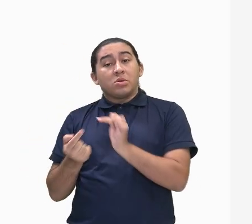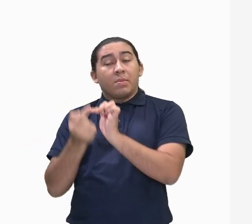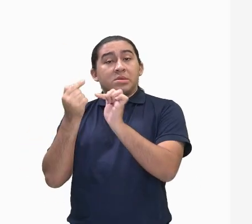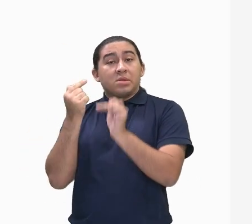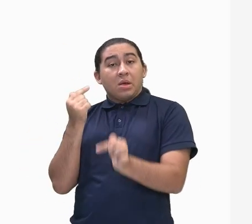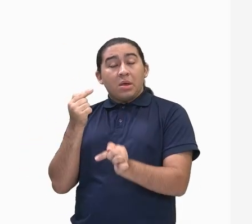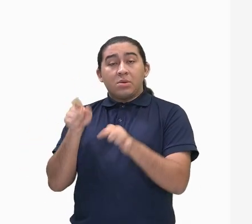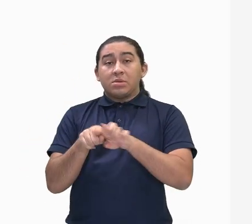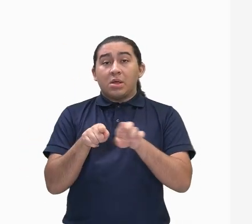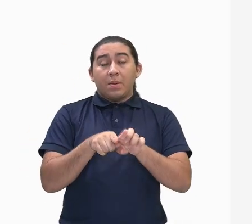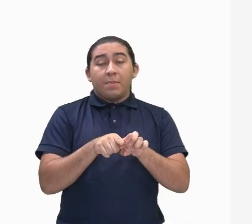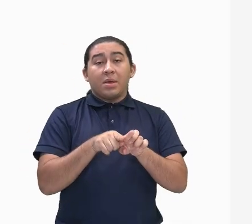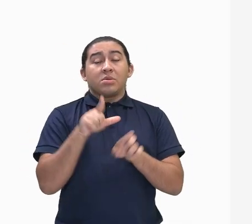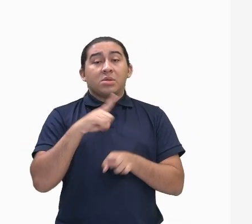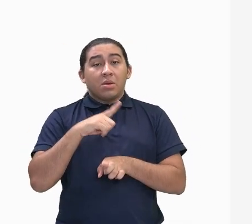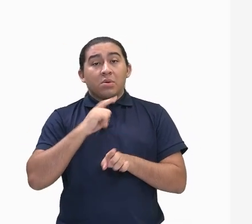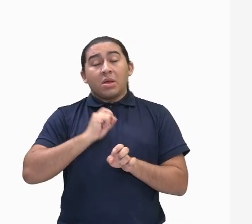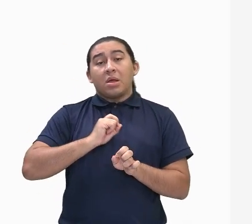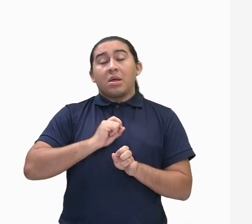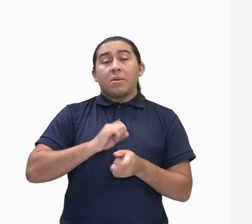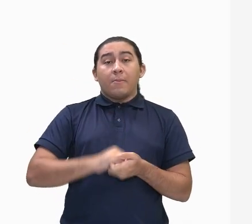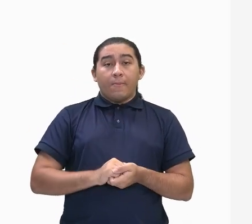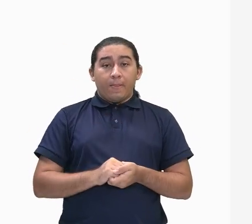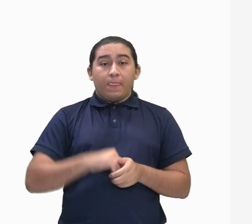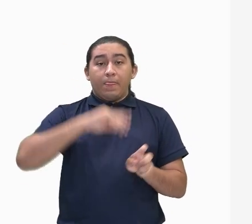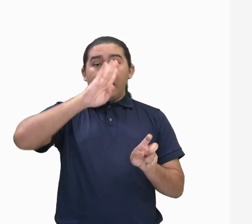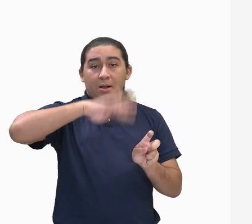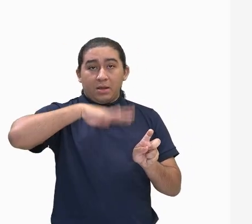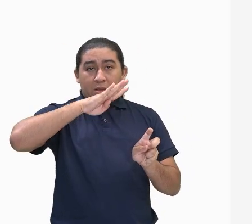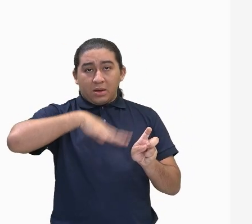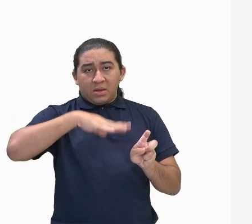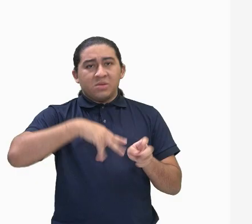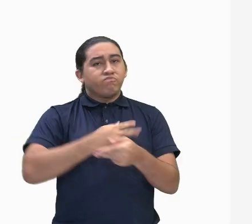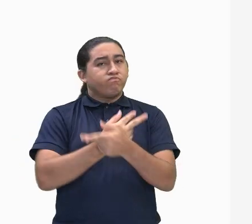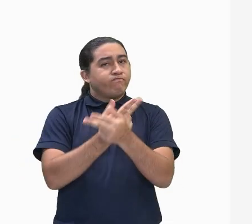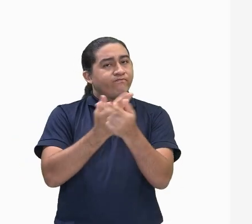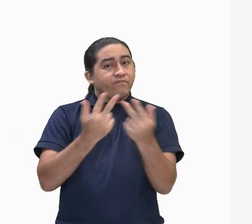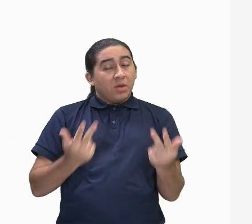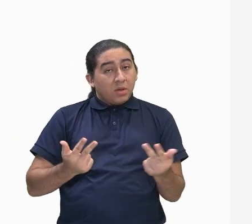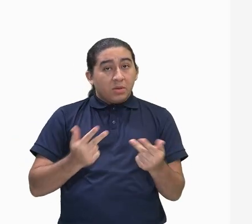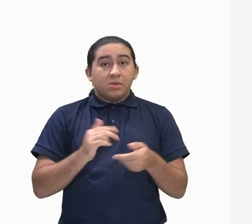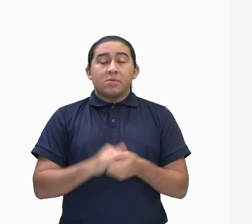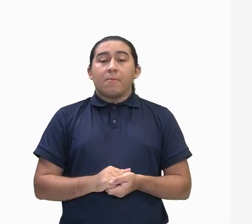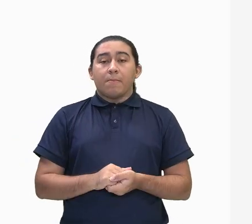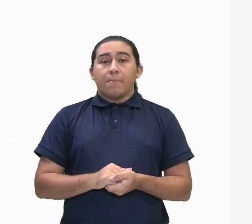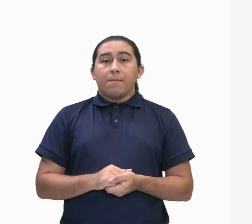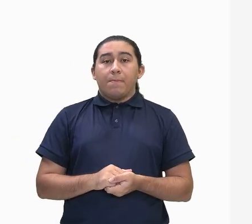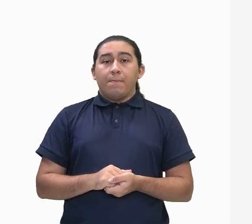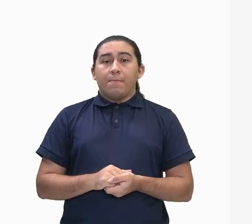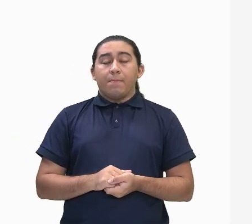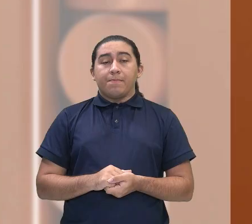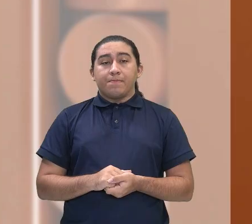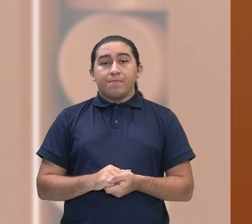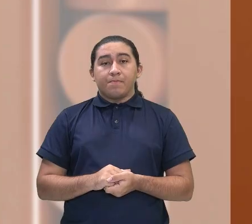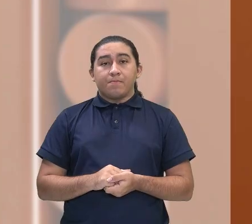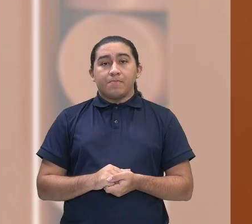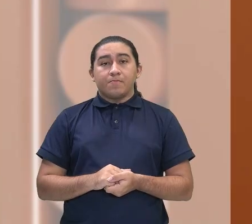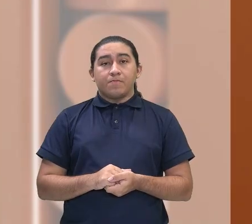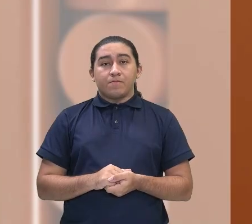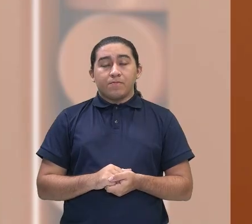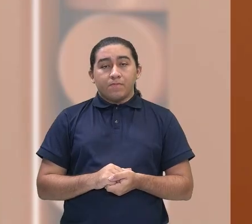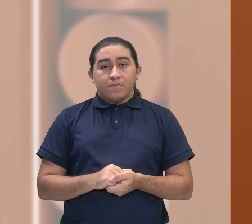depoimentos, as lendas e mitos. Então, todo esse arcabouço,